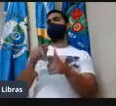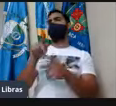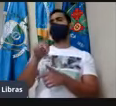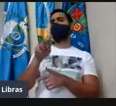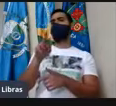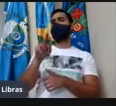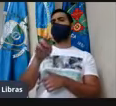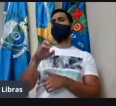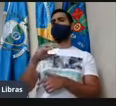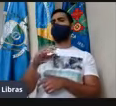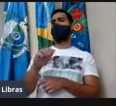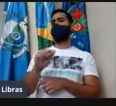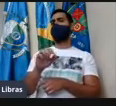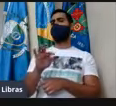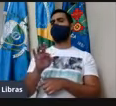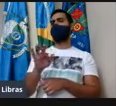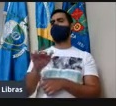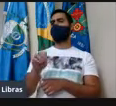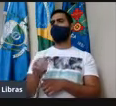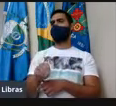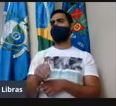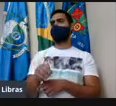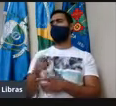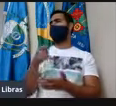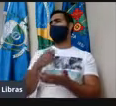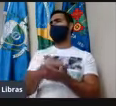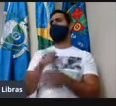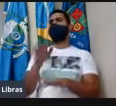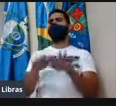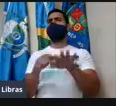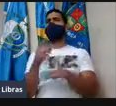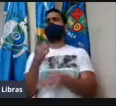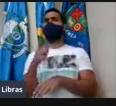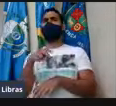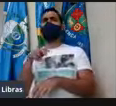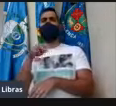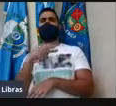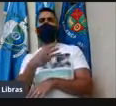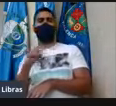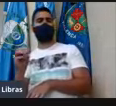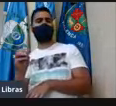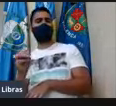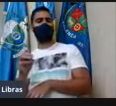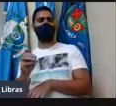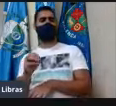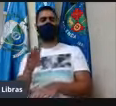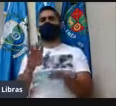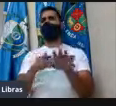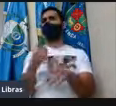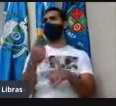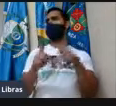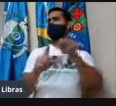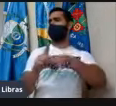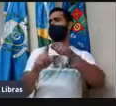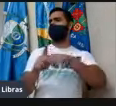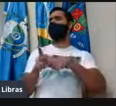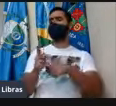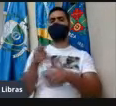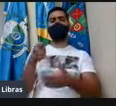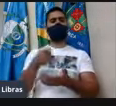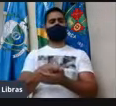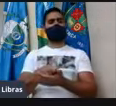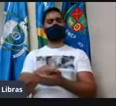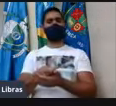precatórios também. Ele paga em média 1 milhão e 300 por mês aí de precatório. E ele